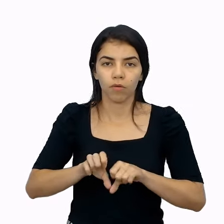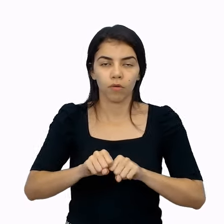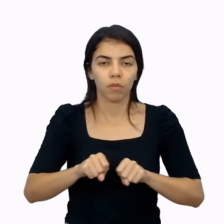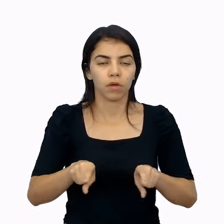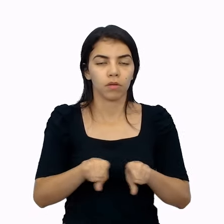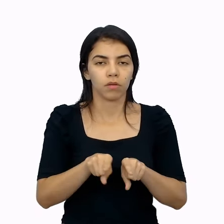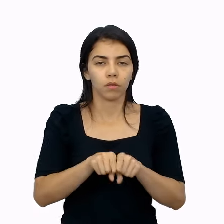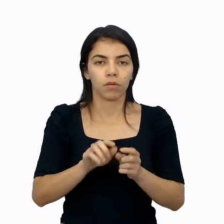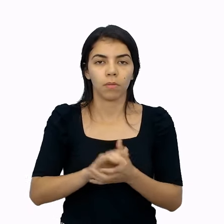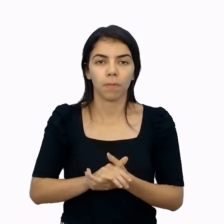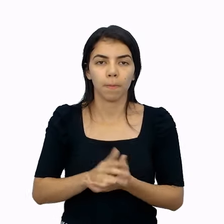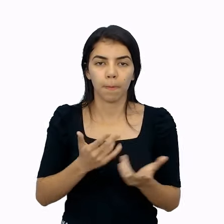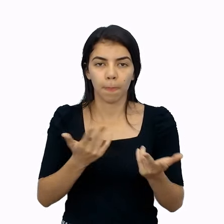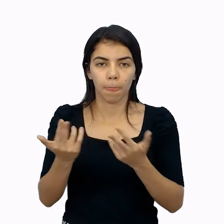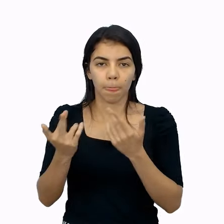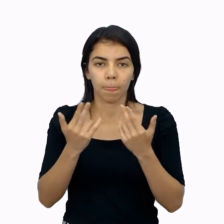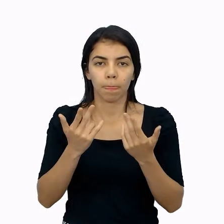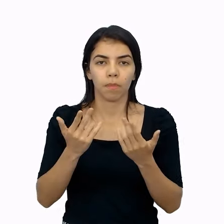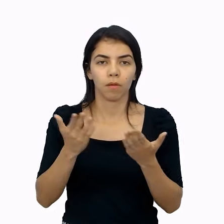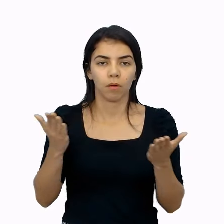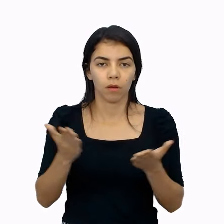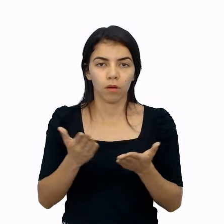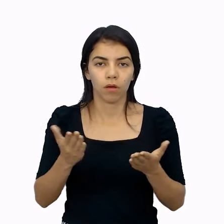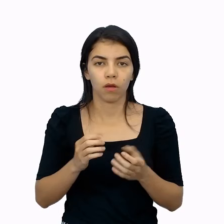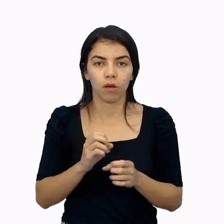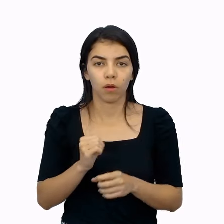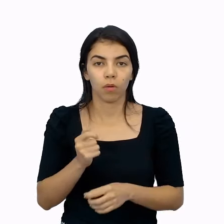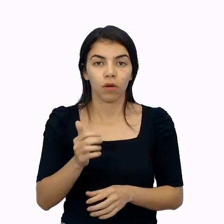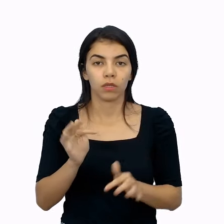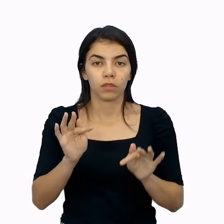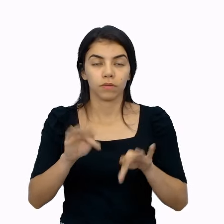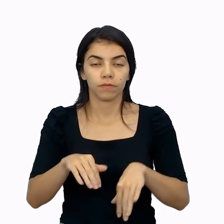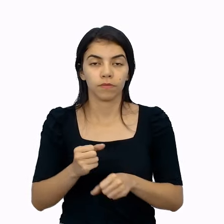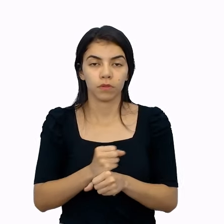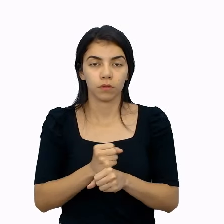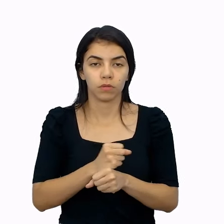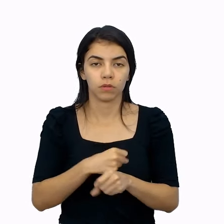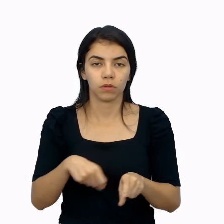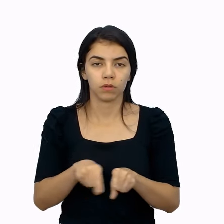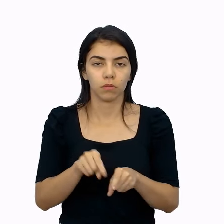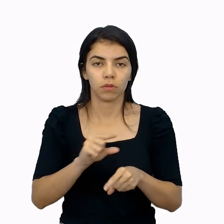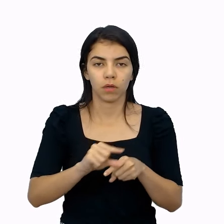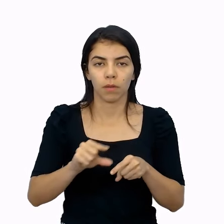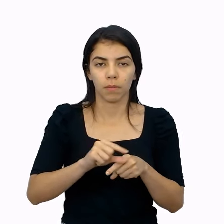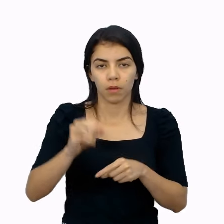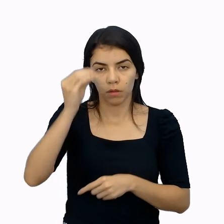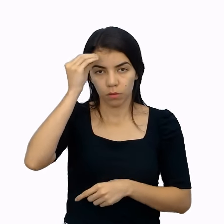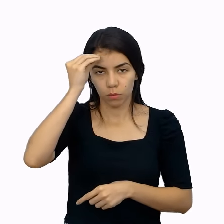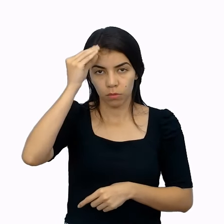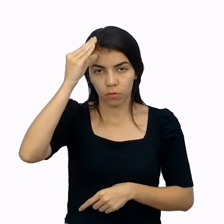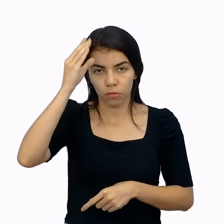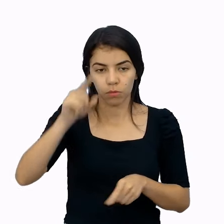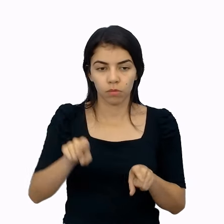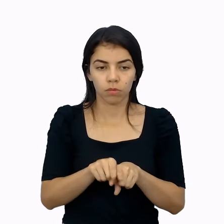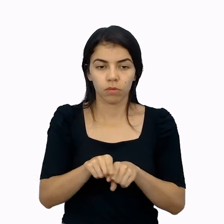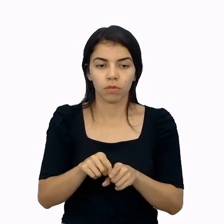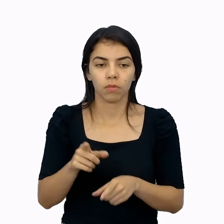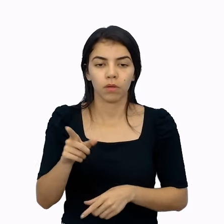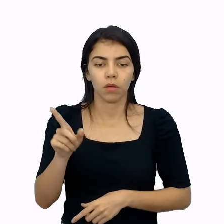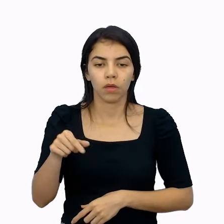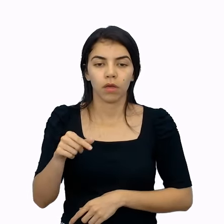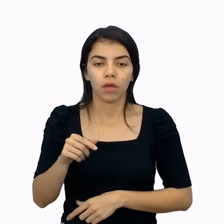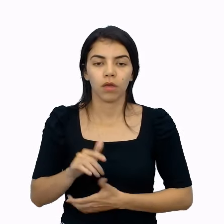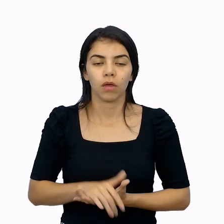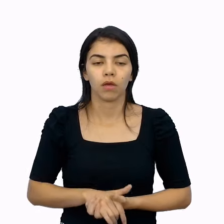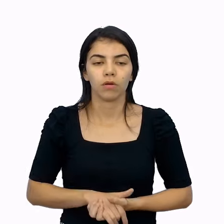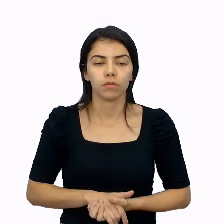como também essa que está chegando já ao final do ano, né? Bom, as pílulas do conhecimento, vamos ver lá a nossa pílula,